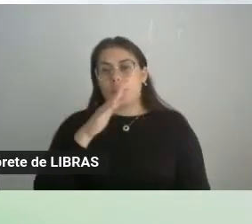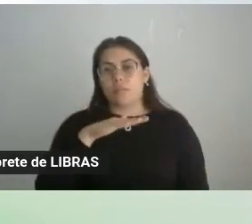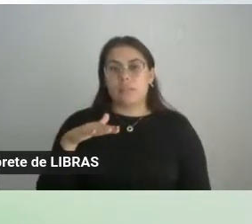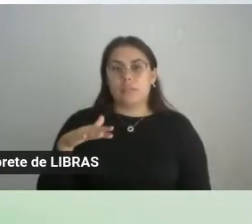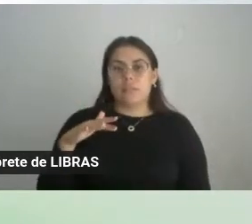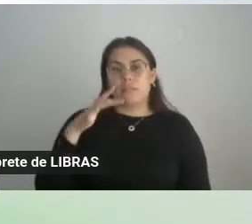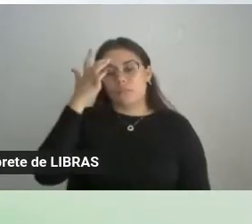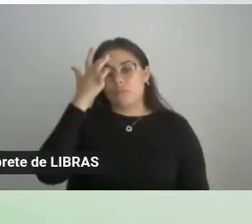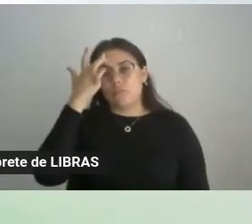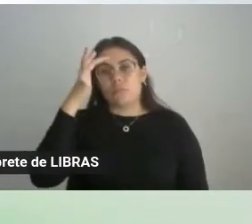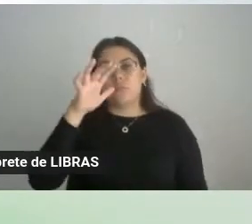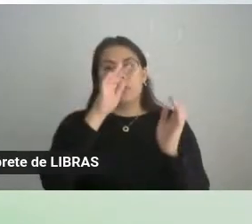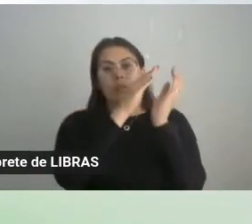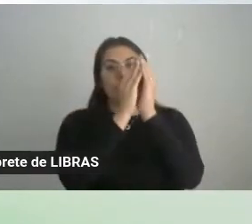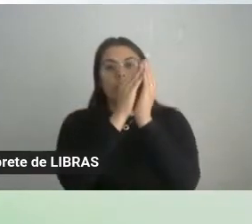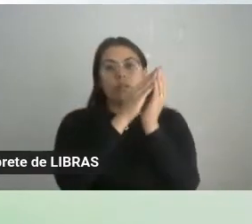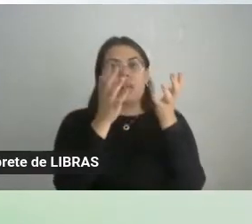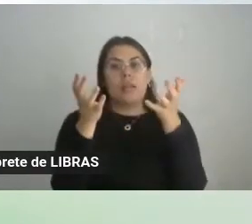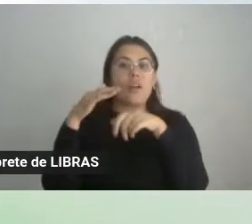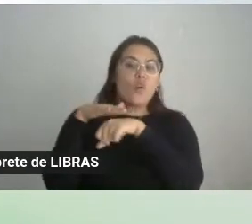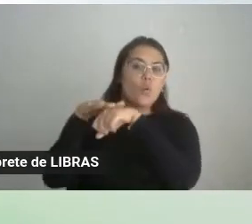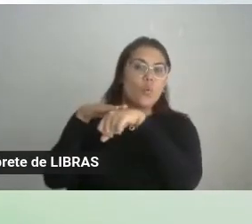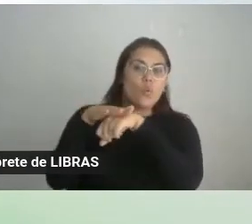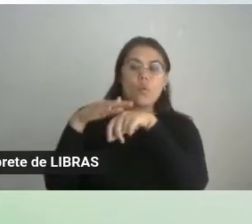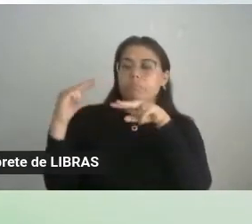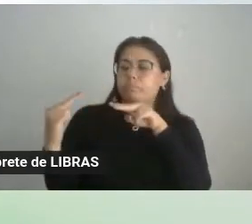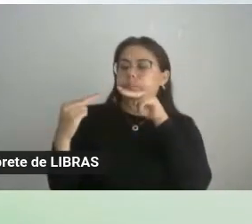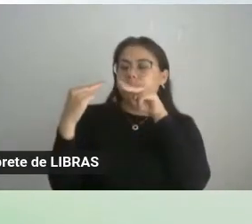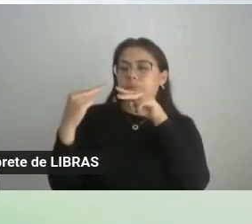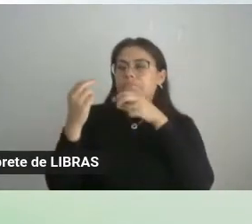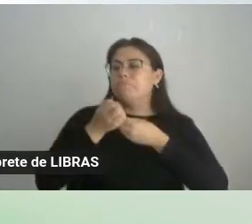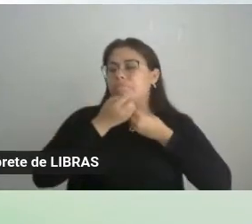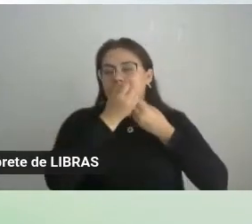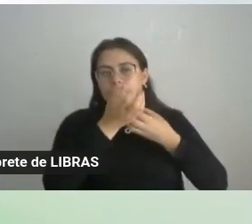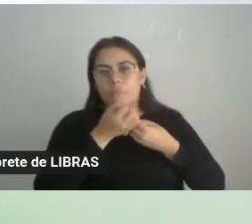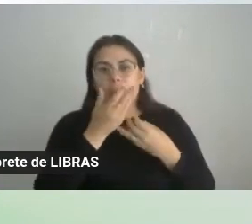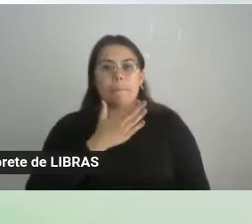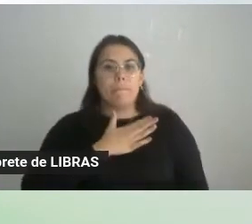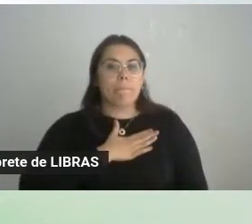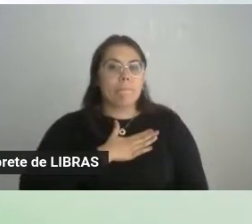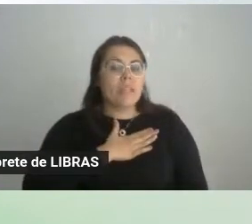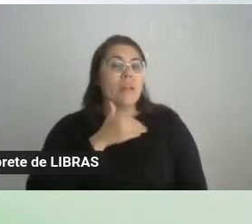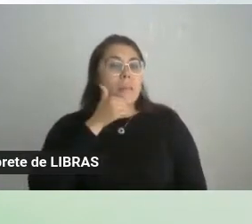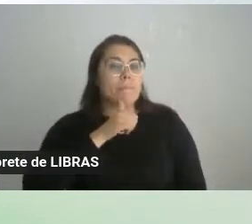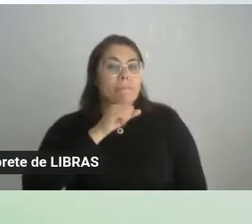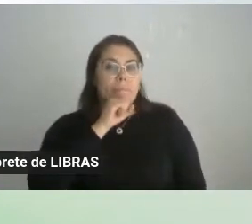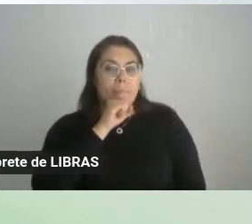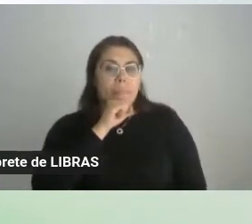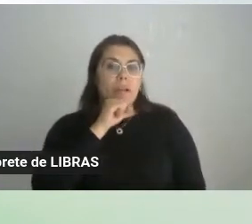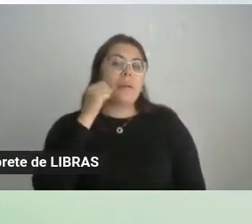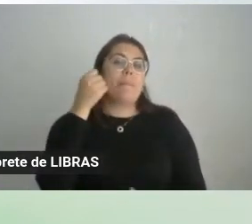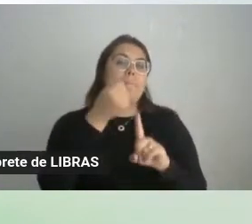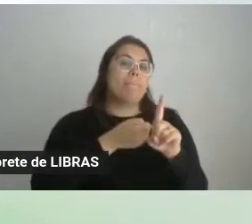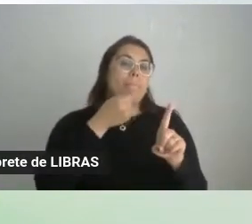boneco, eles querem conversar, olhar no olho e falar, minha mãe apanha do meu pai, e eu defendi a minha mãe,